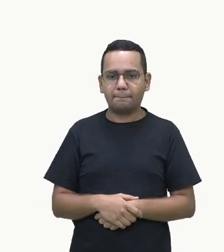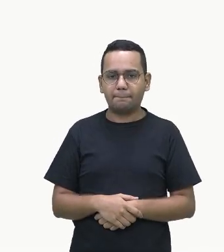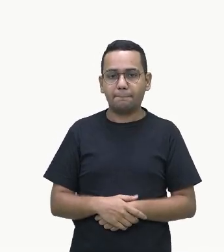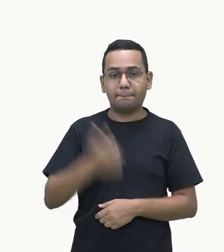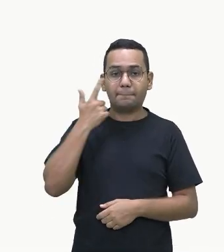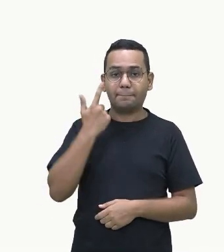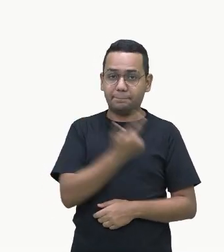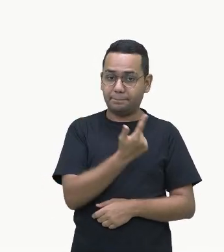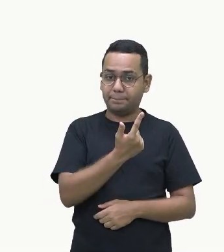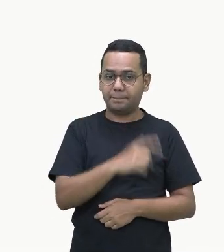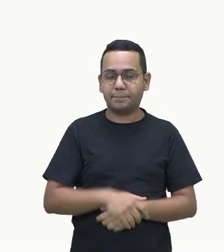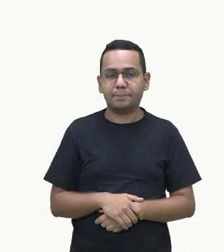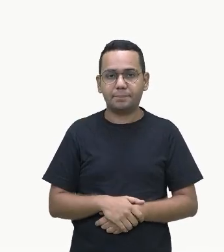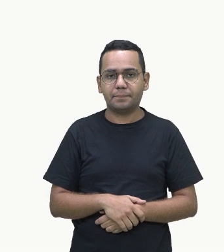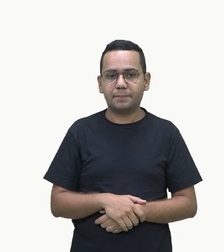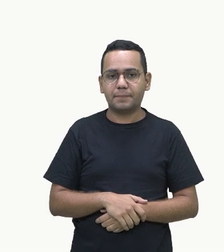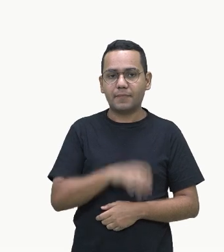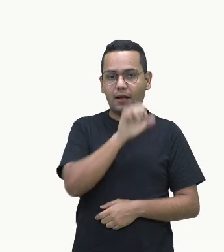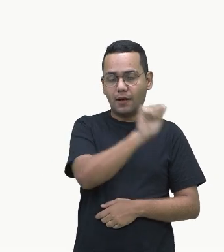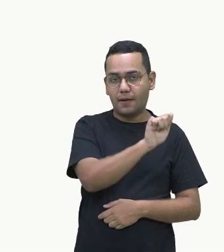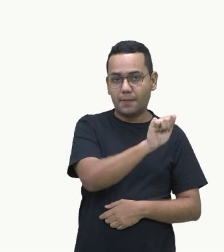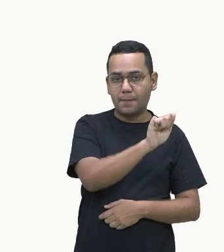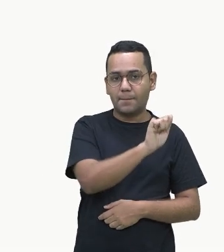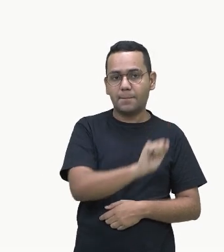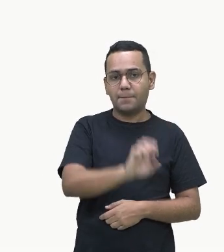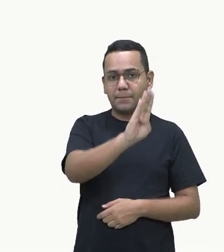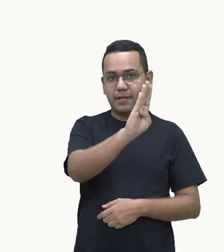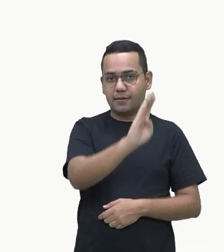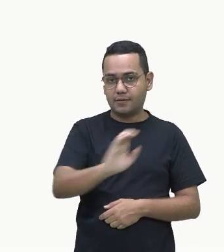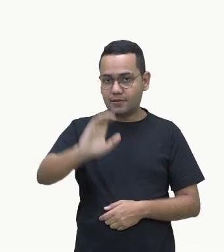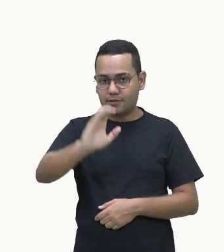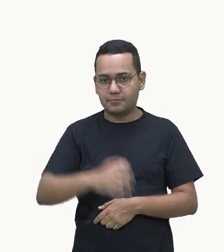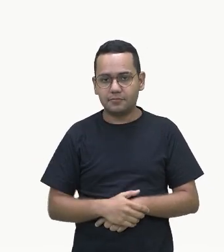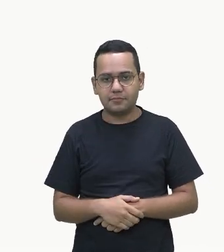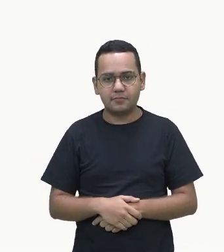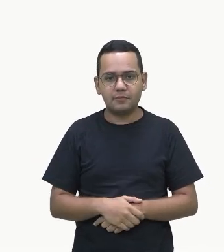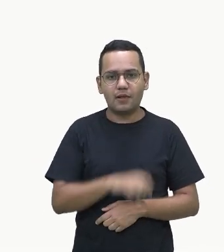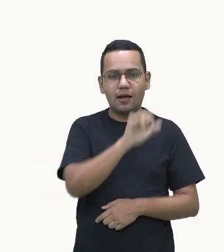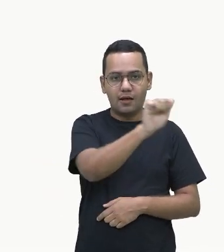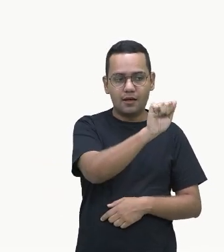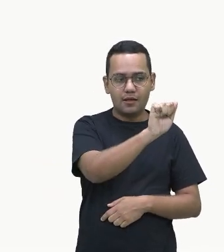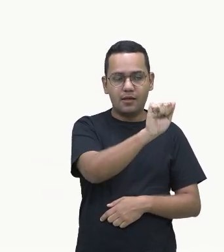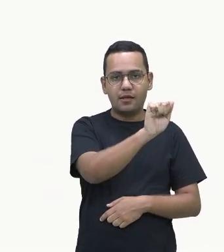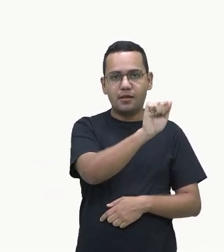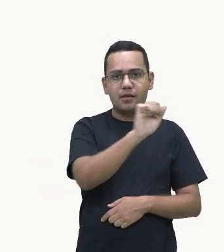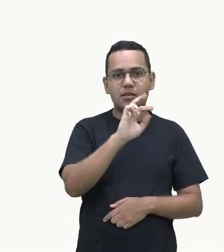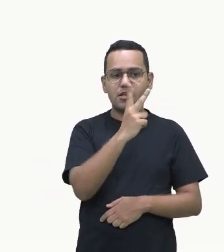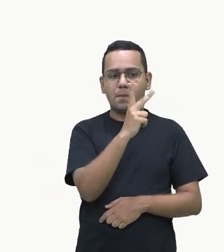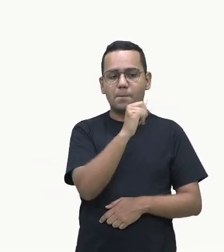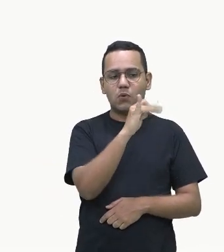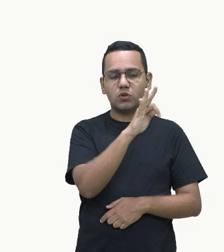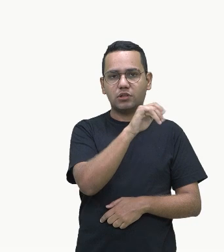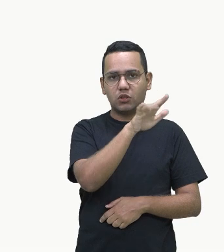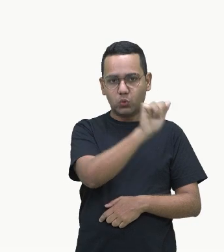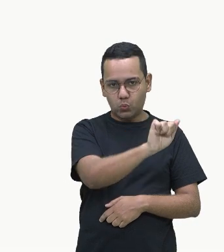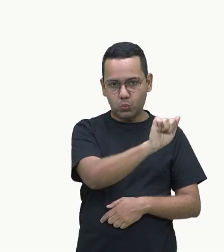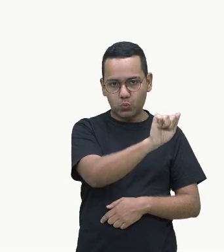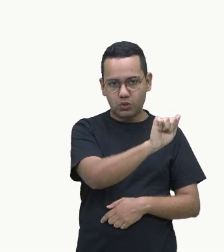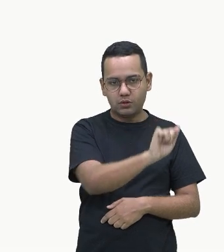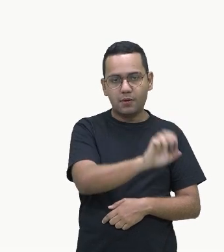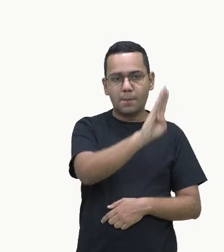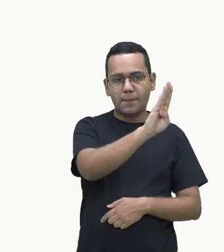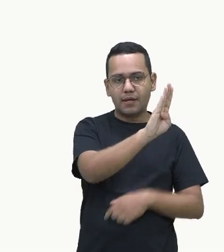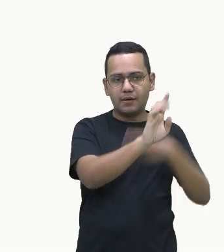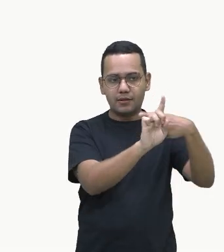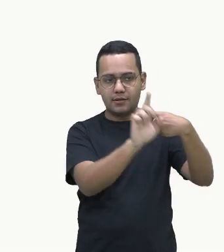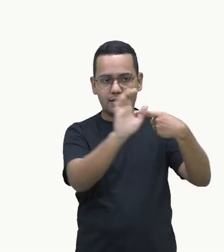A, B e C, lembrando que A é a hipotenusa, B e C são os catetos aí ditos normais. O